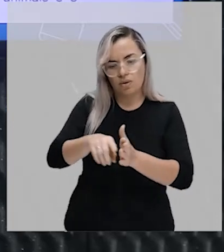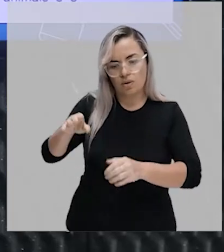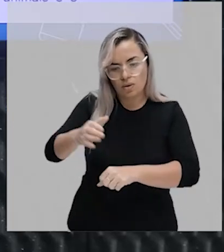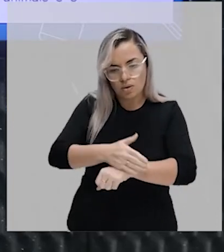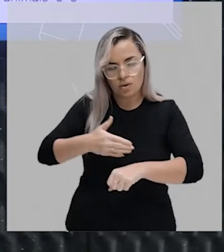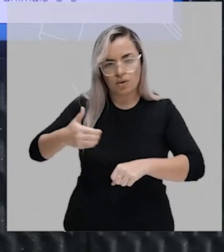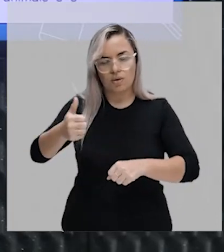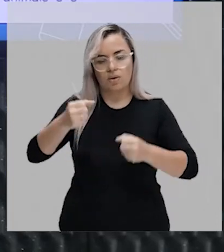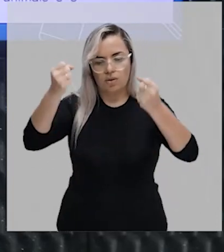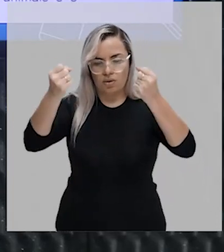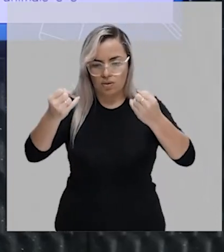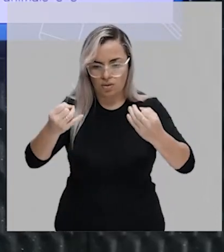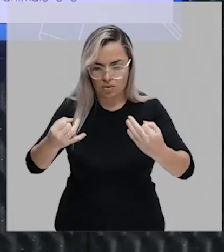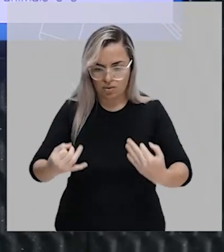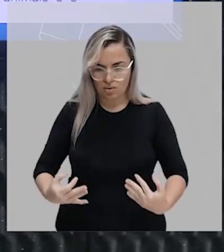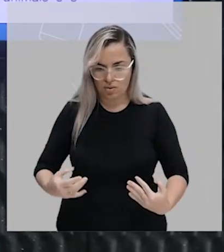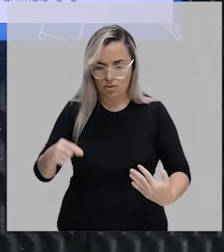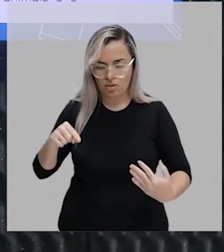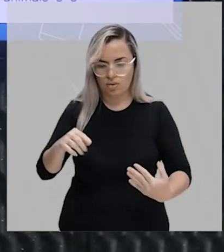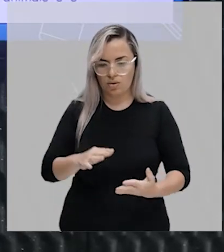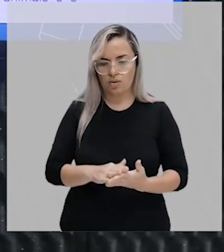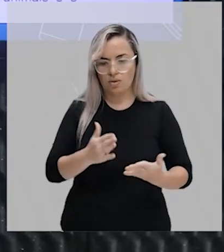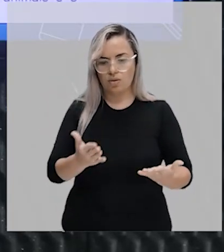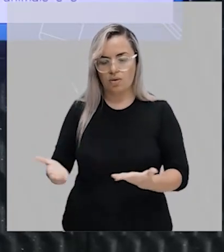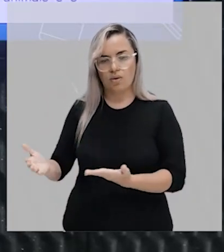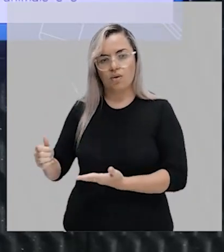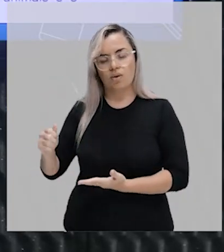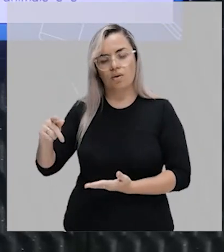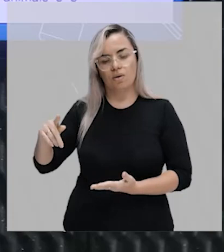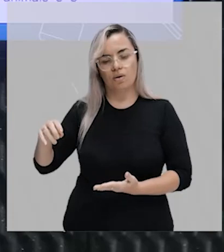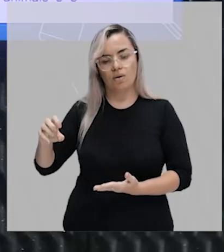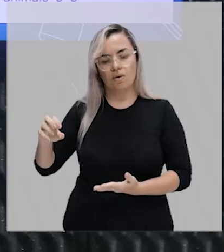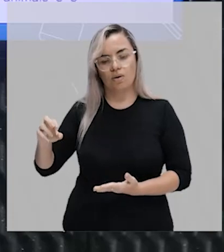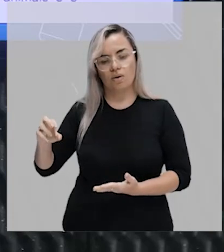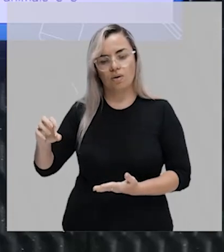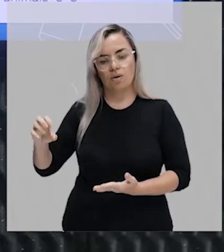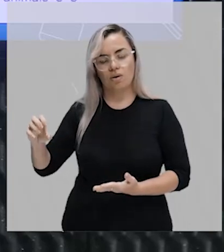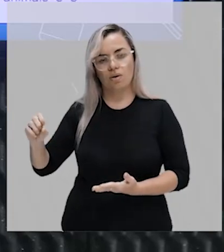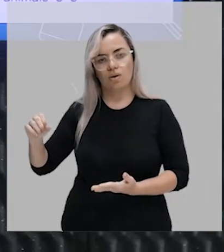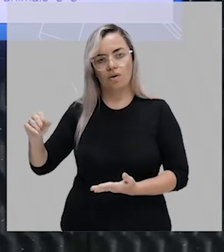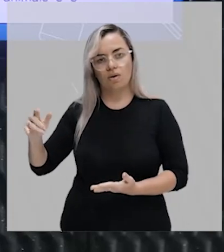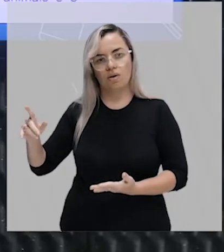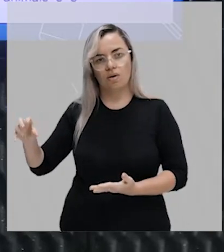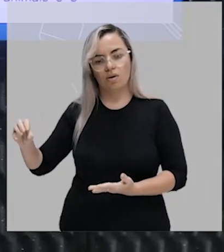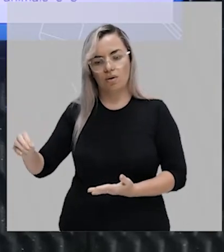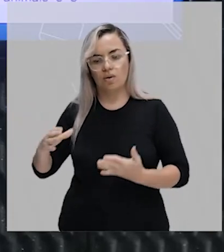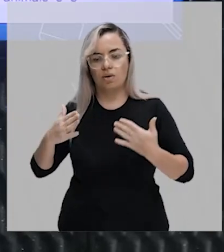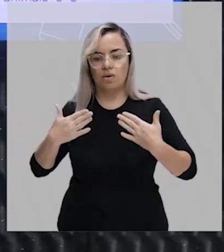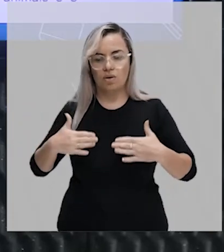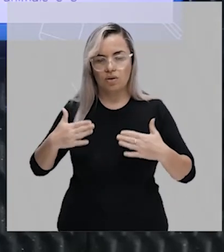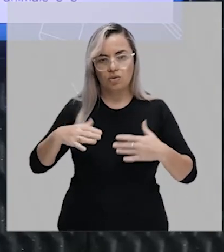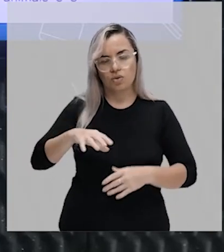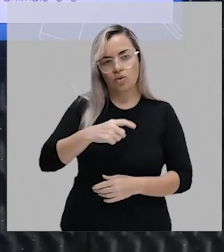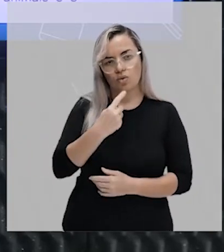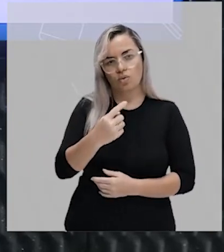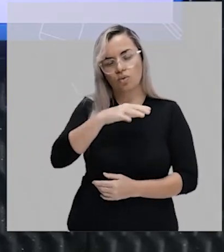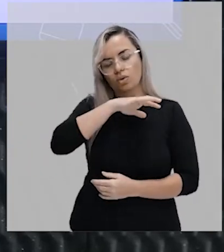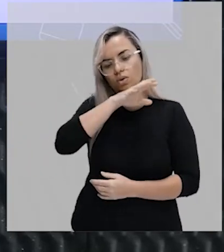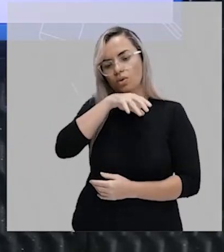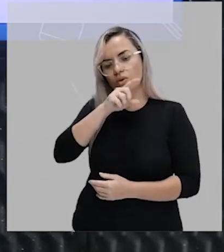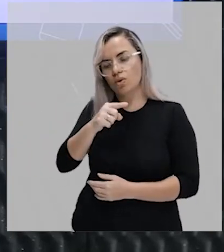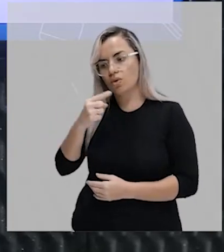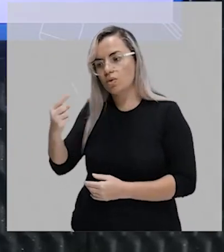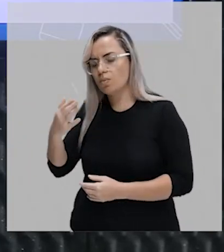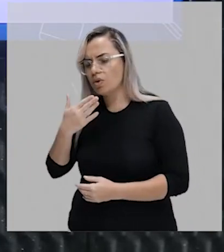que melhor justifica a apreensão de um dos animais e o pedido de calma do outro. Então vamos